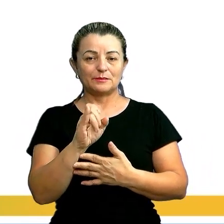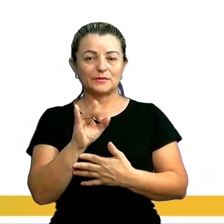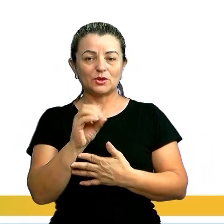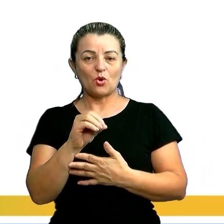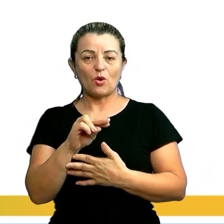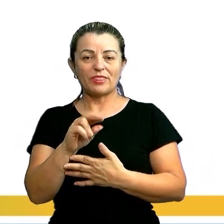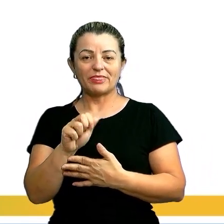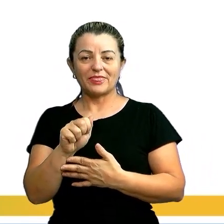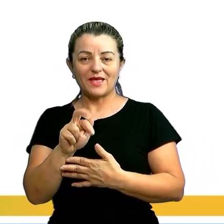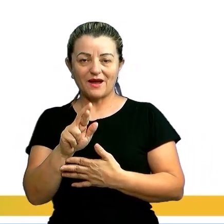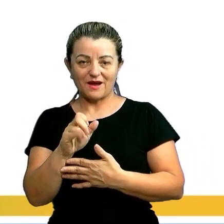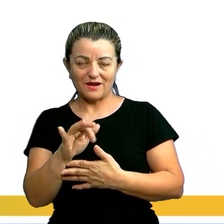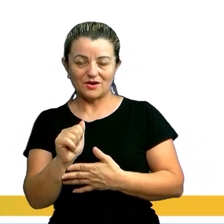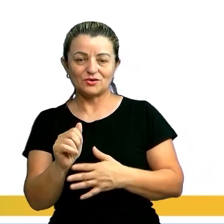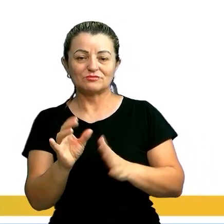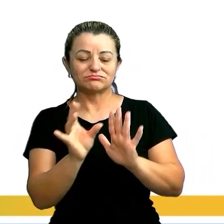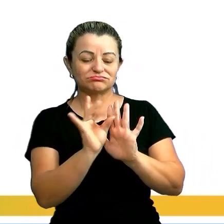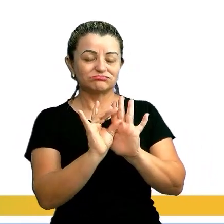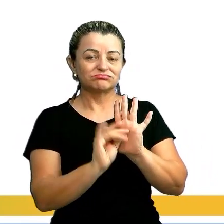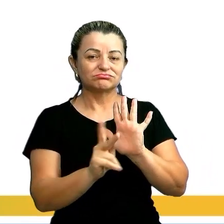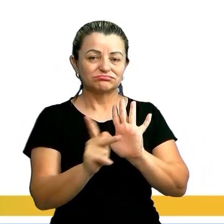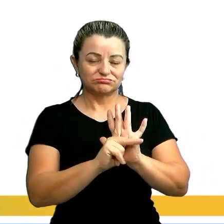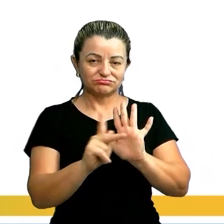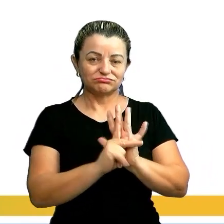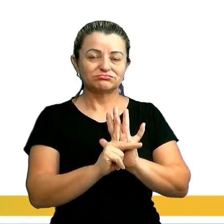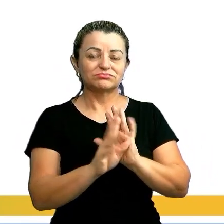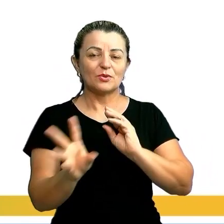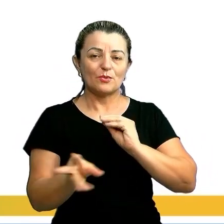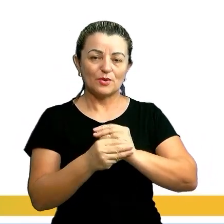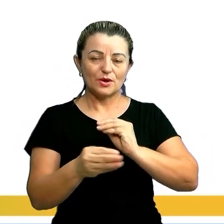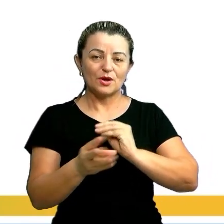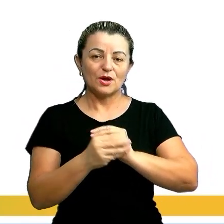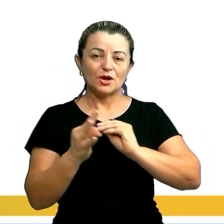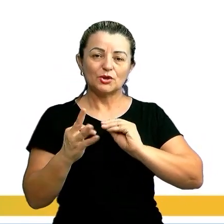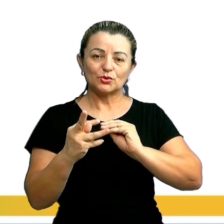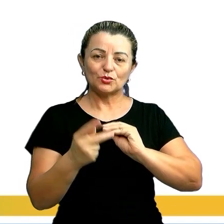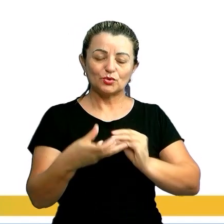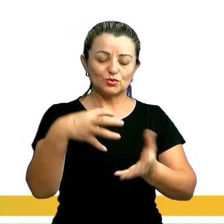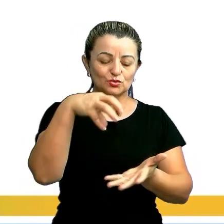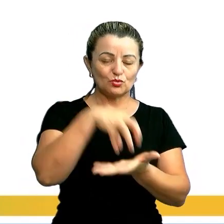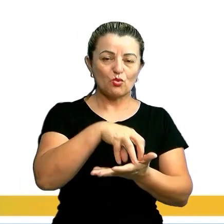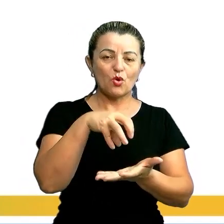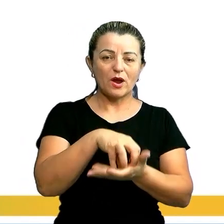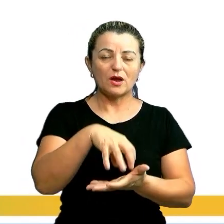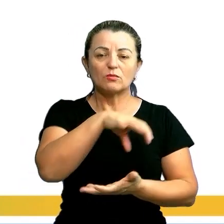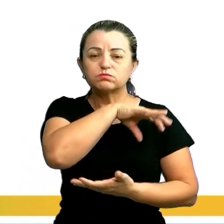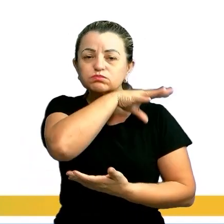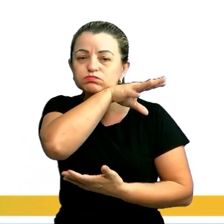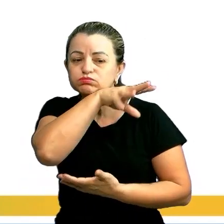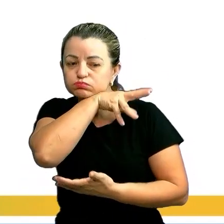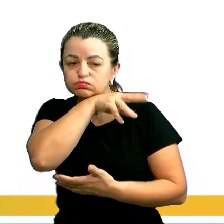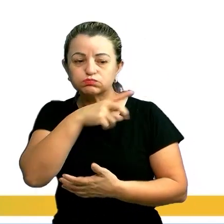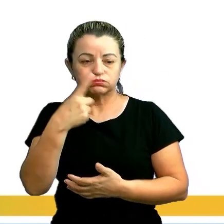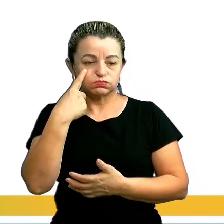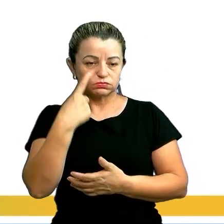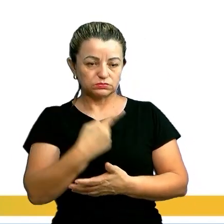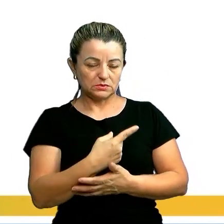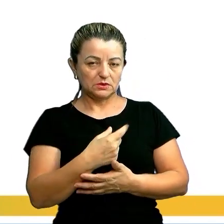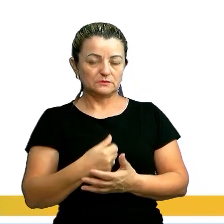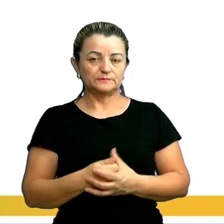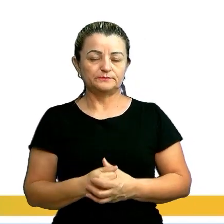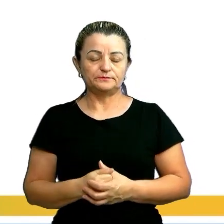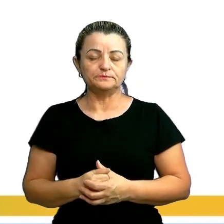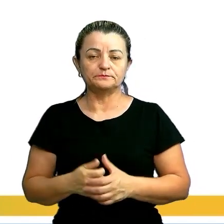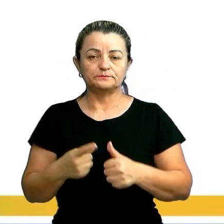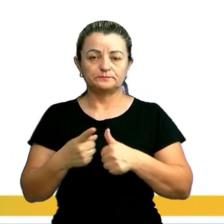estão presentes em todos os filos do reino animal. Aí são 9 filos representados. Bom, o